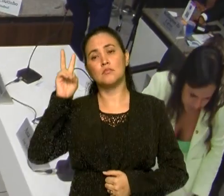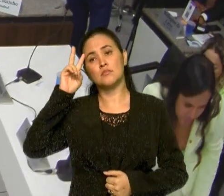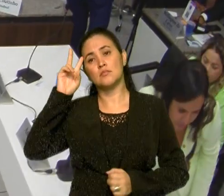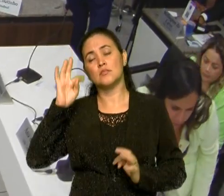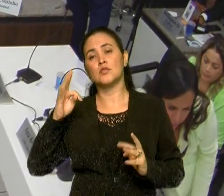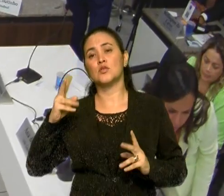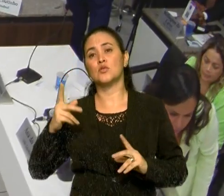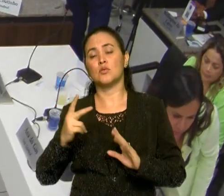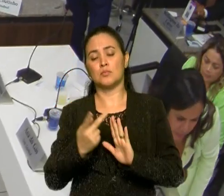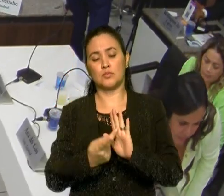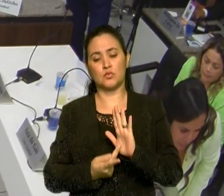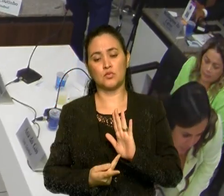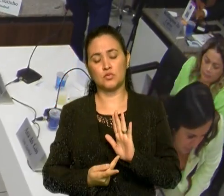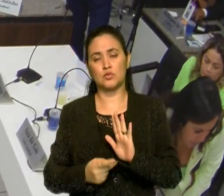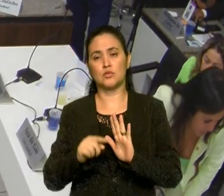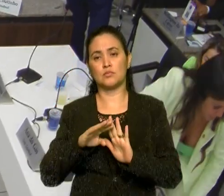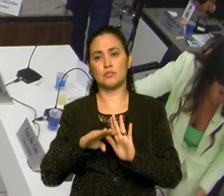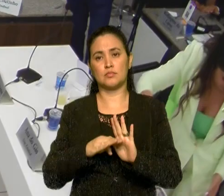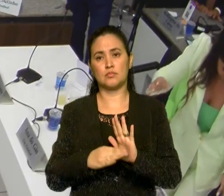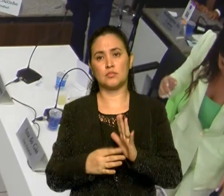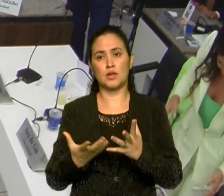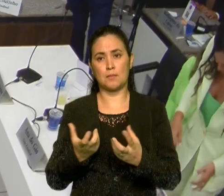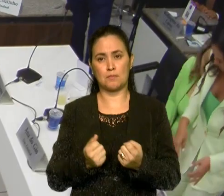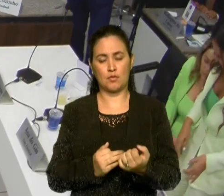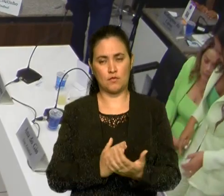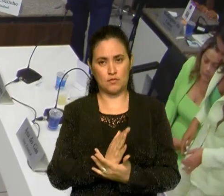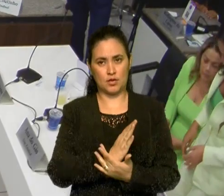sessão ordinária foram aprovados.